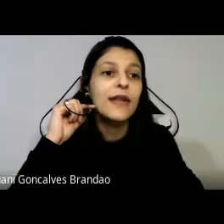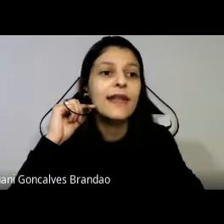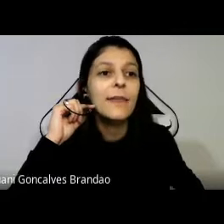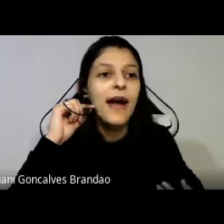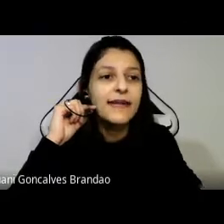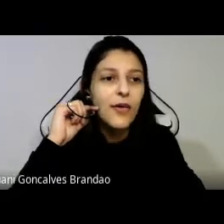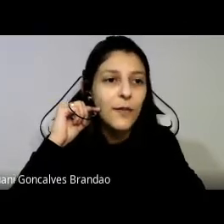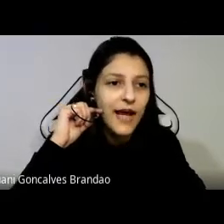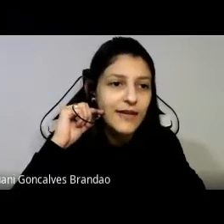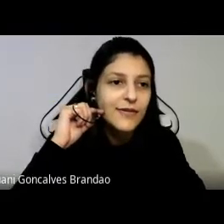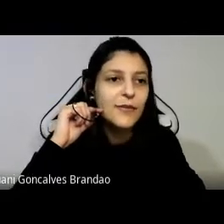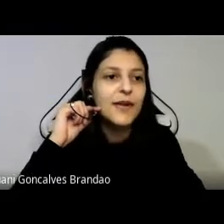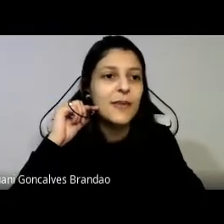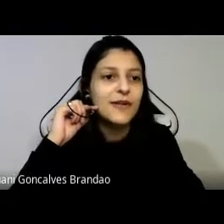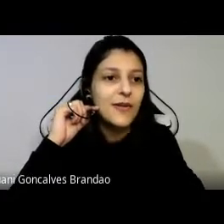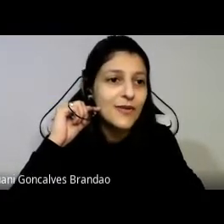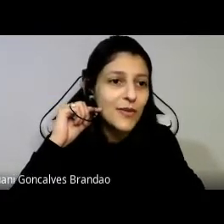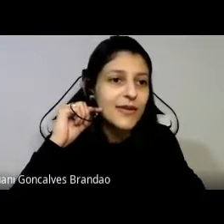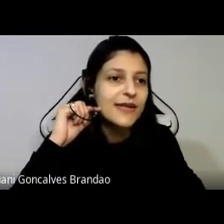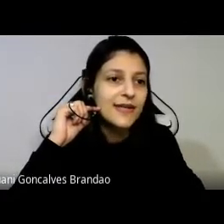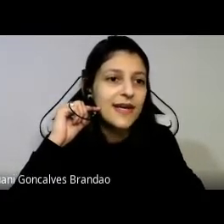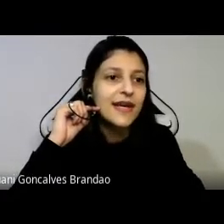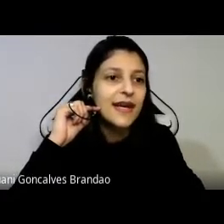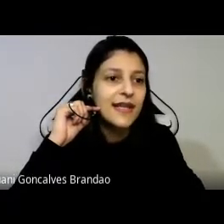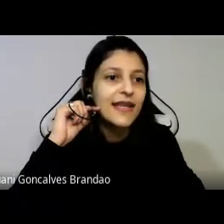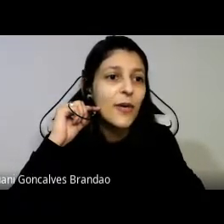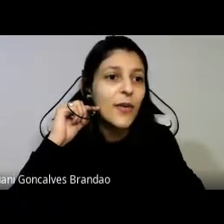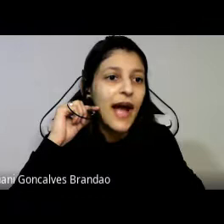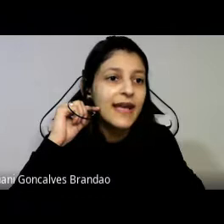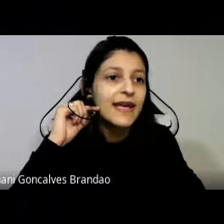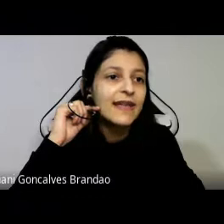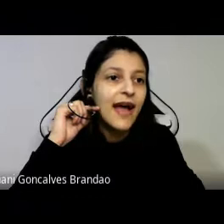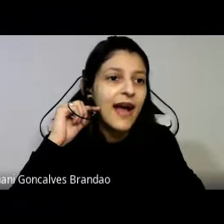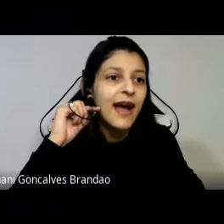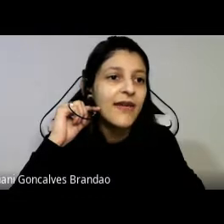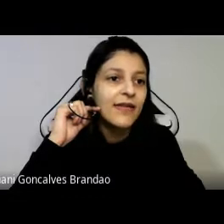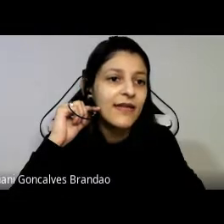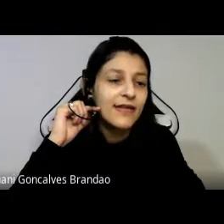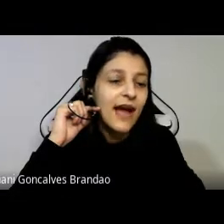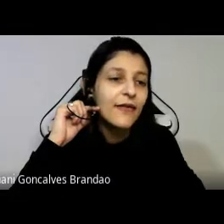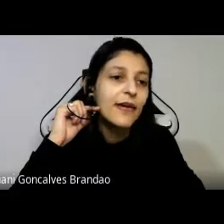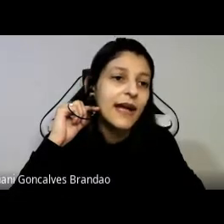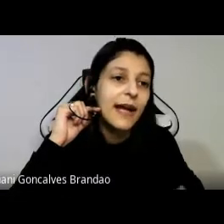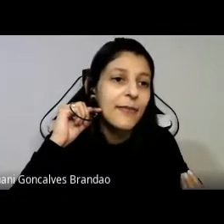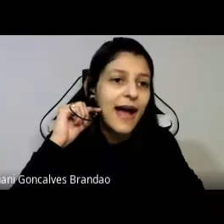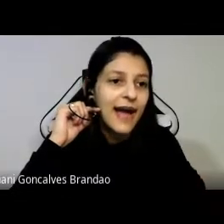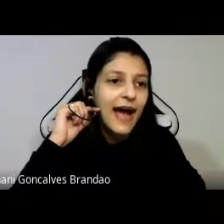se torna ainda mais complexo para as pessoas surdas. Então, aí que